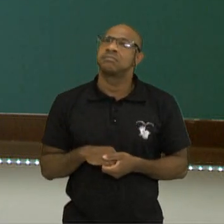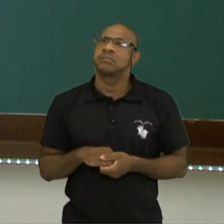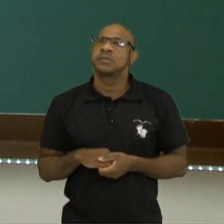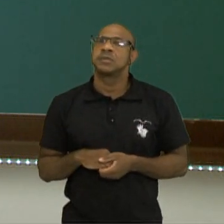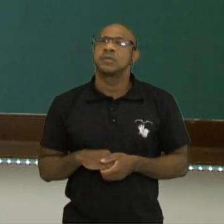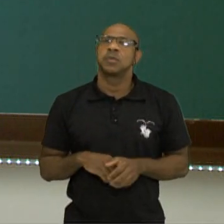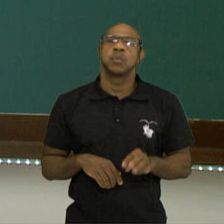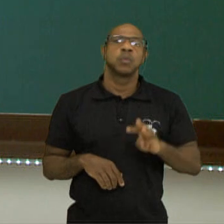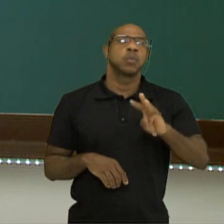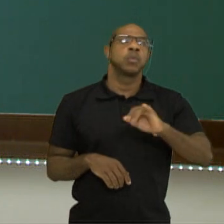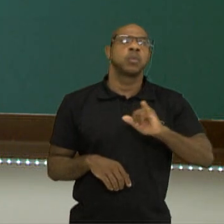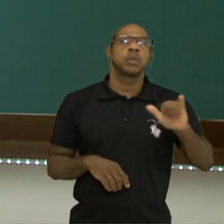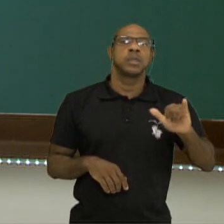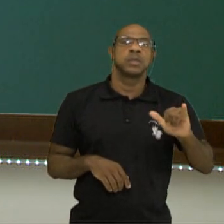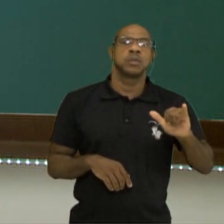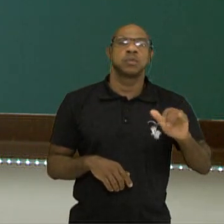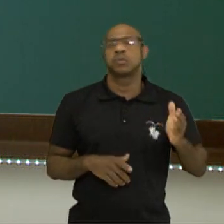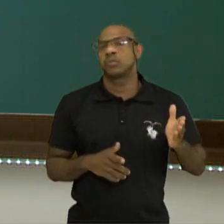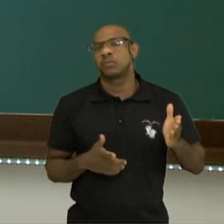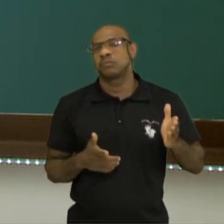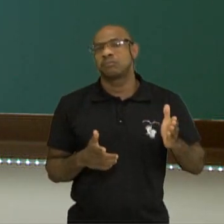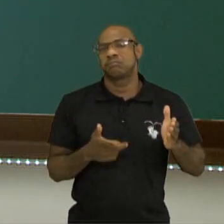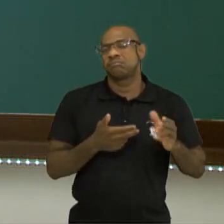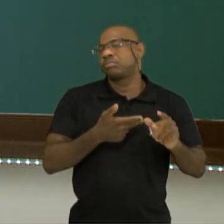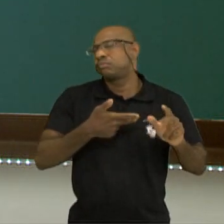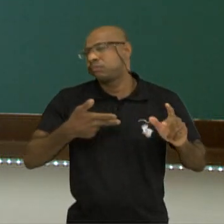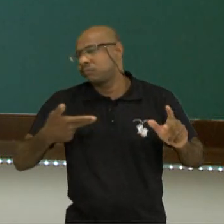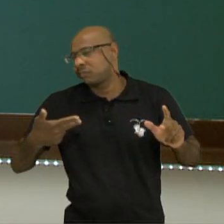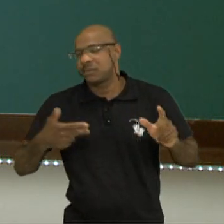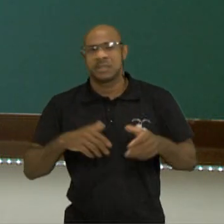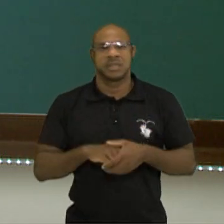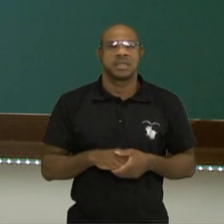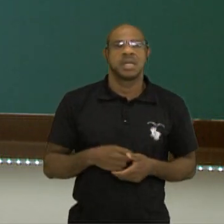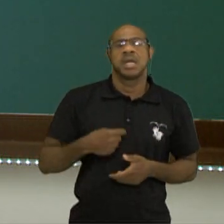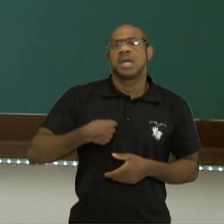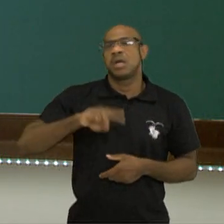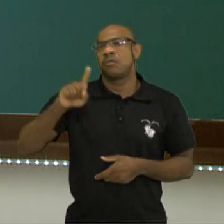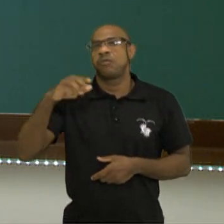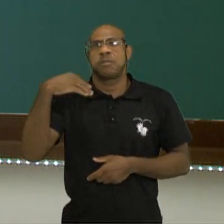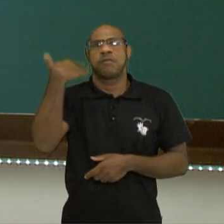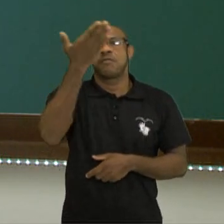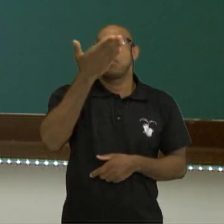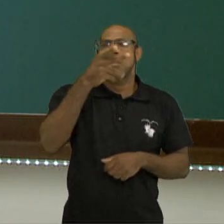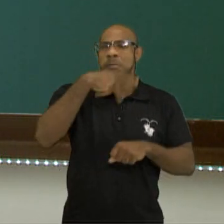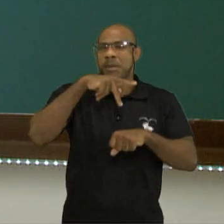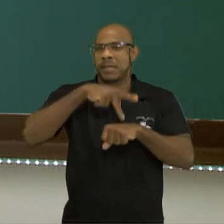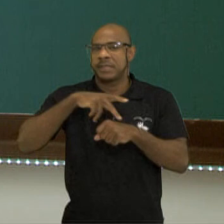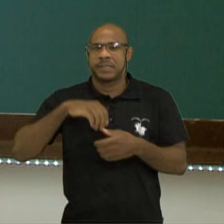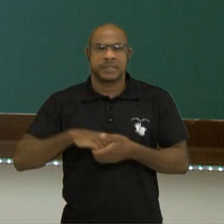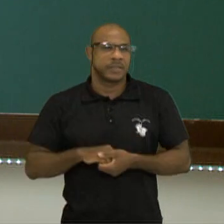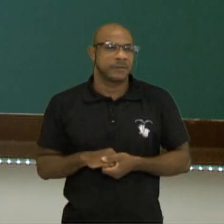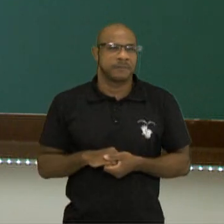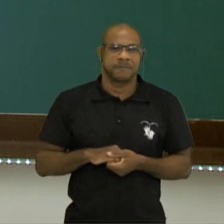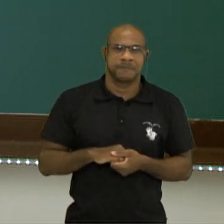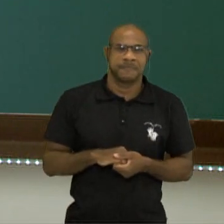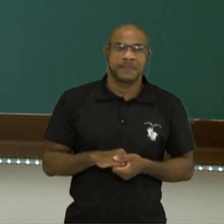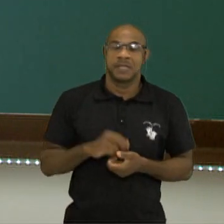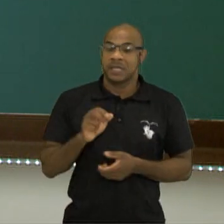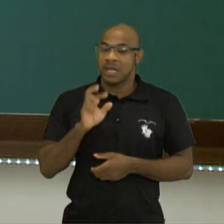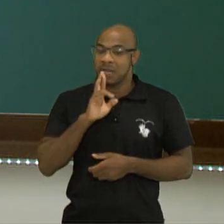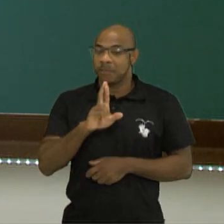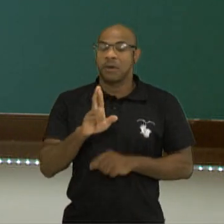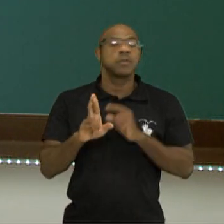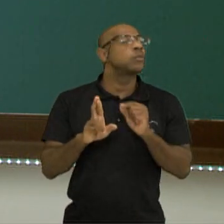vai perguntar eu vou para fora do país? Will I go abroad? E quando for